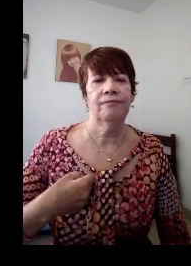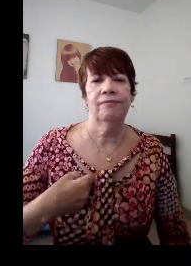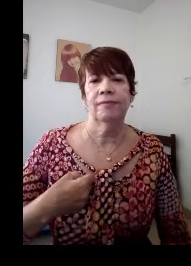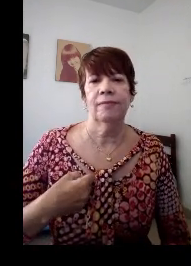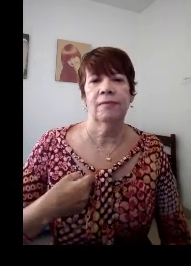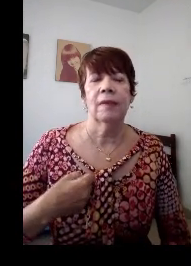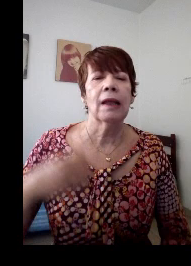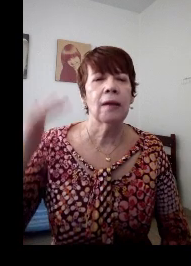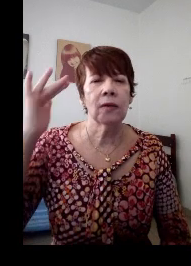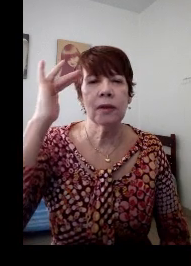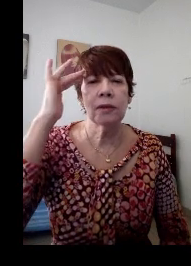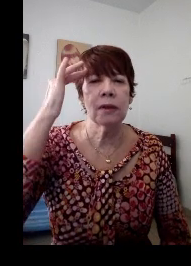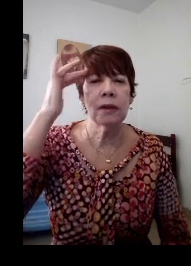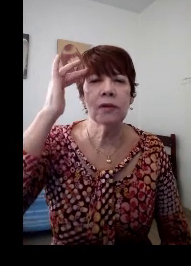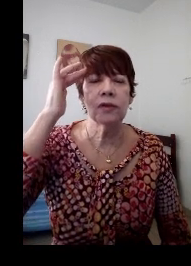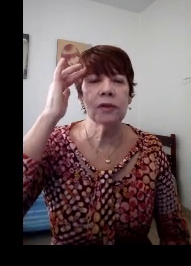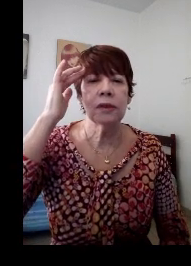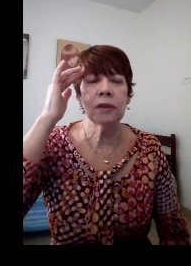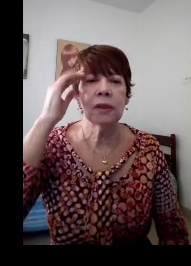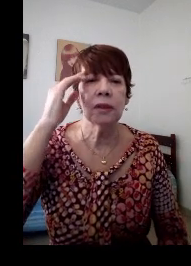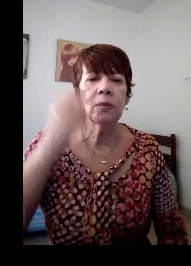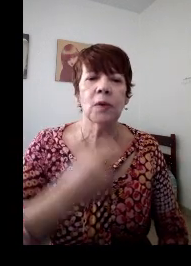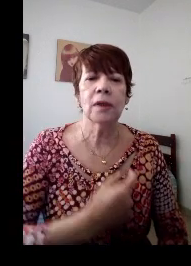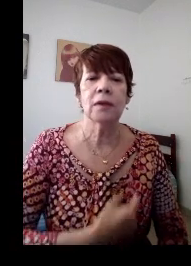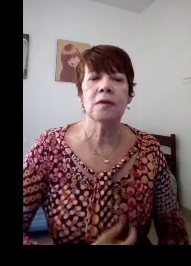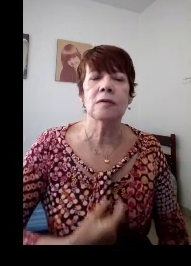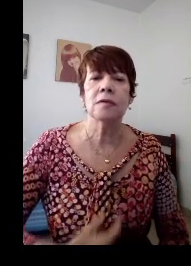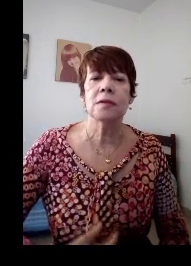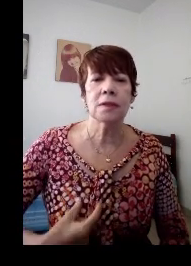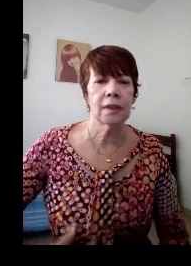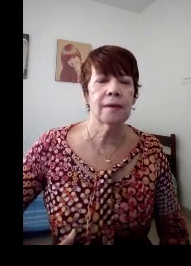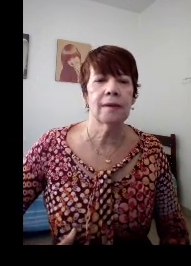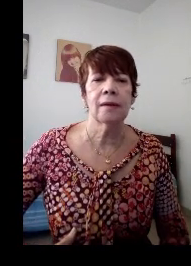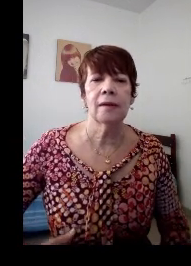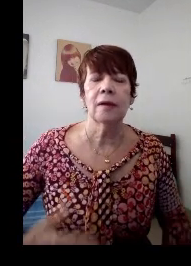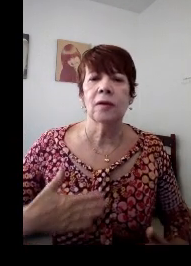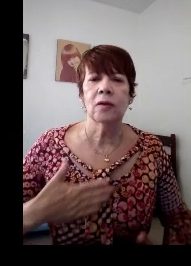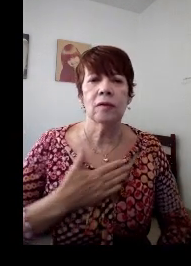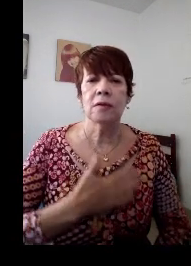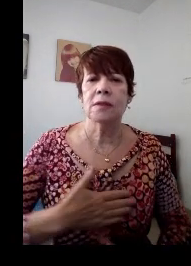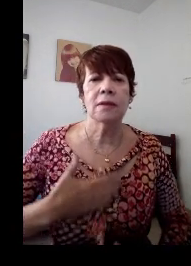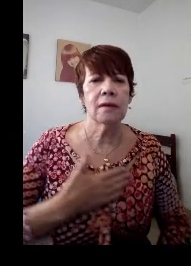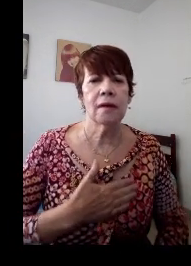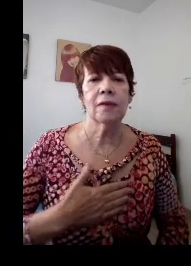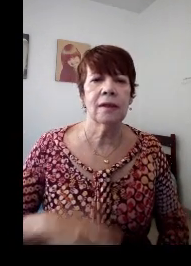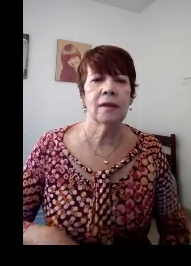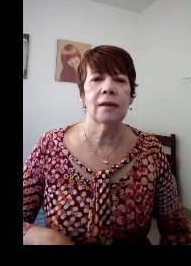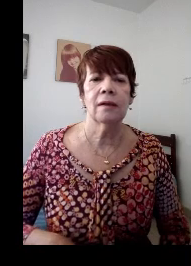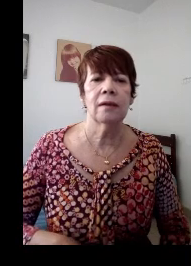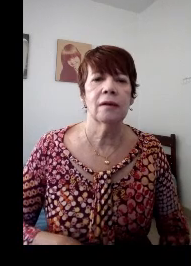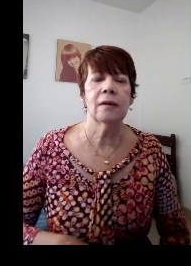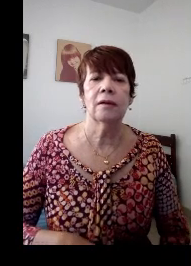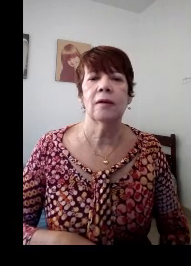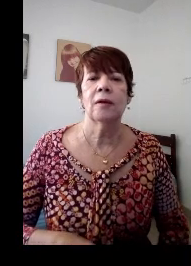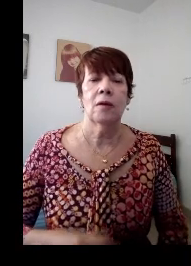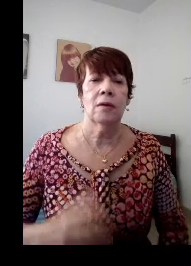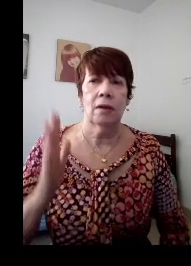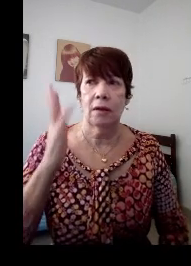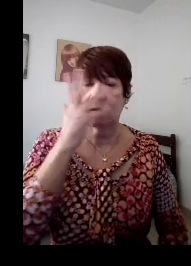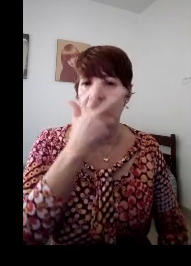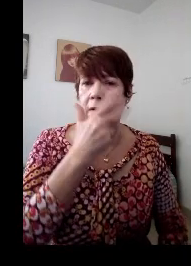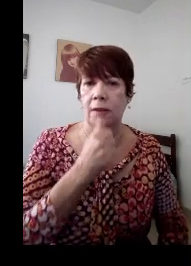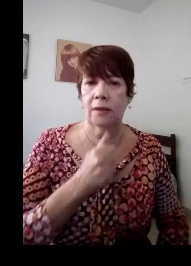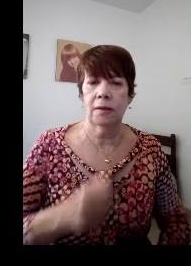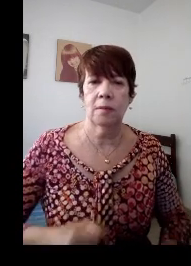daquele rapaz tão bonito, ela não se conformava. Como que um homem poderia ignorá-la?